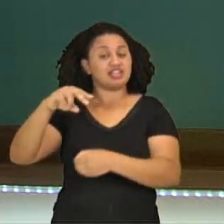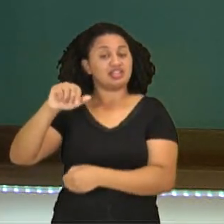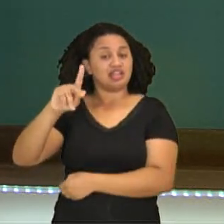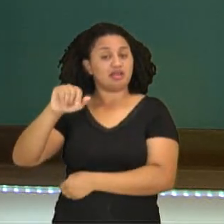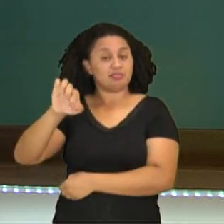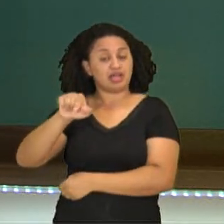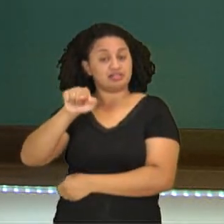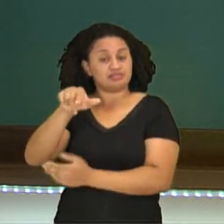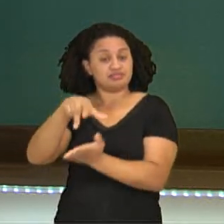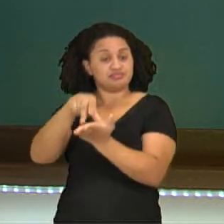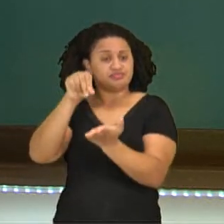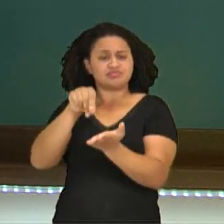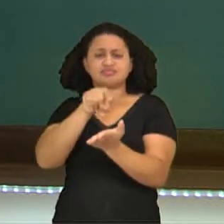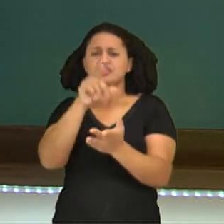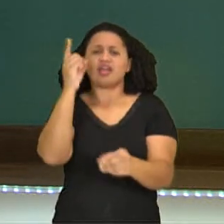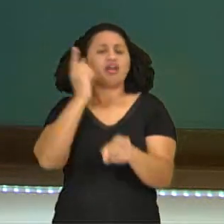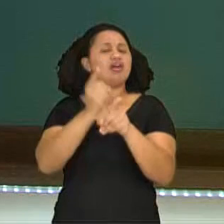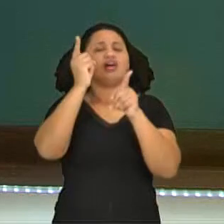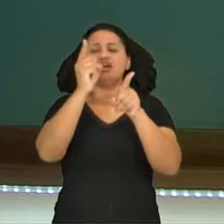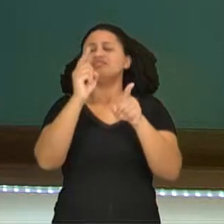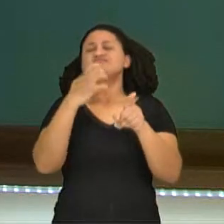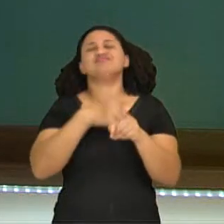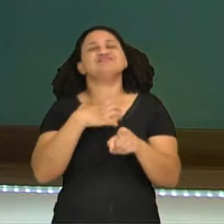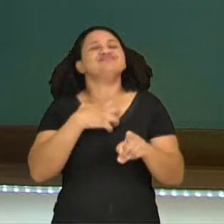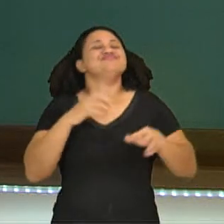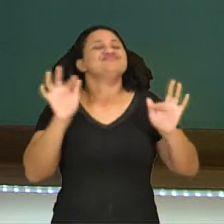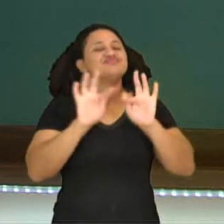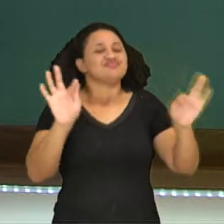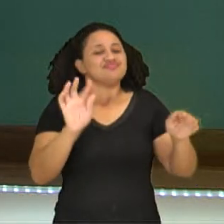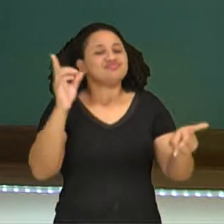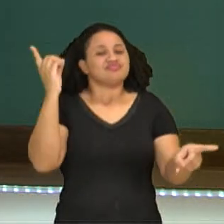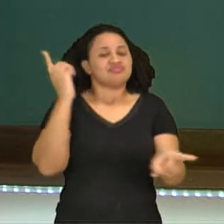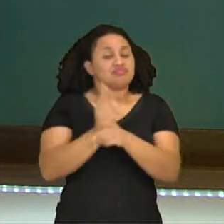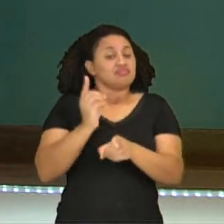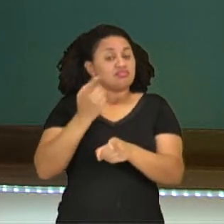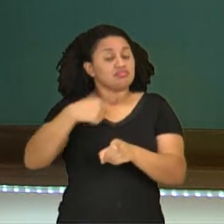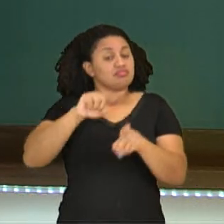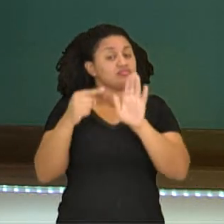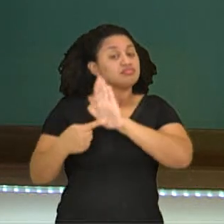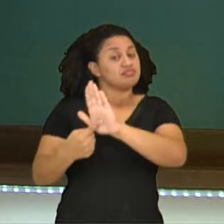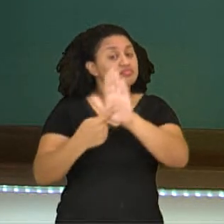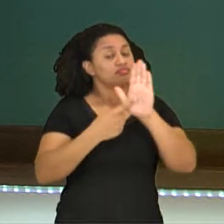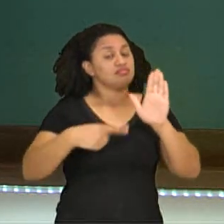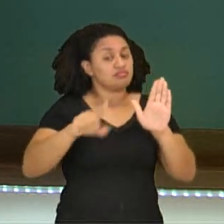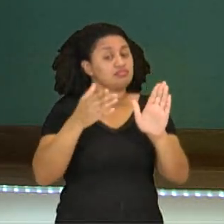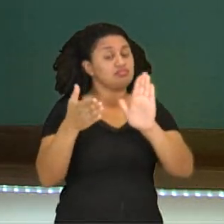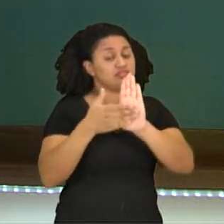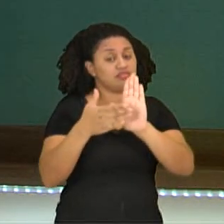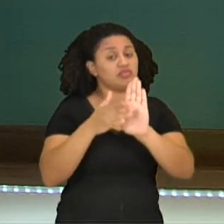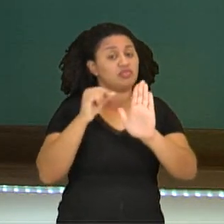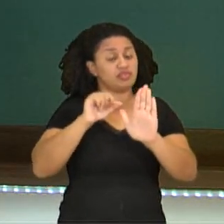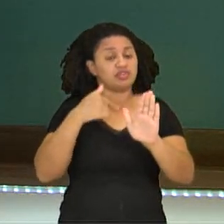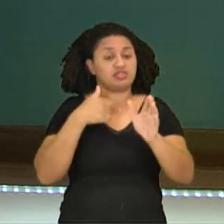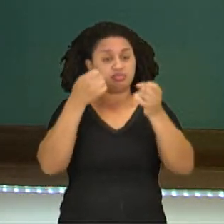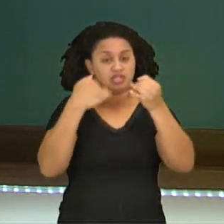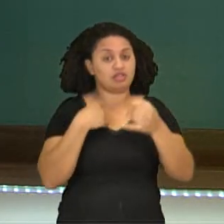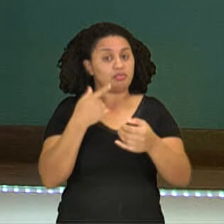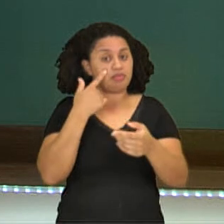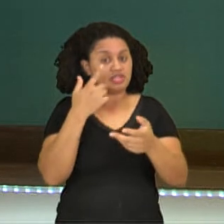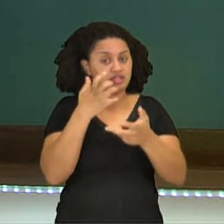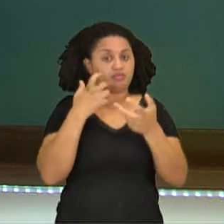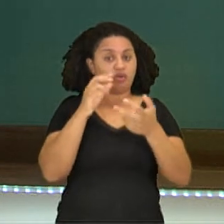Gente, isso aqui é um achado, eu fiquei muito feliz, que comprova com imagem o que o professor Roberto está